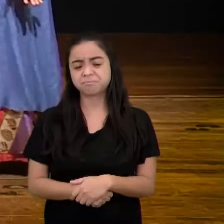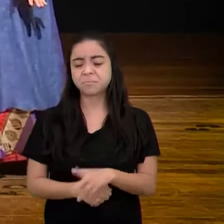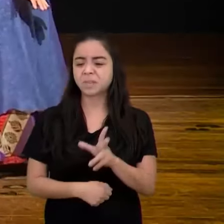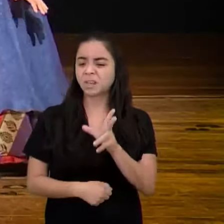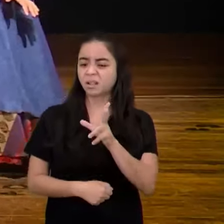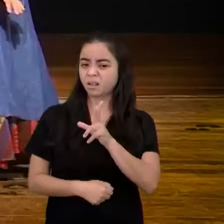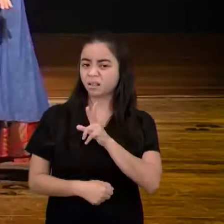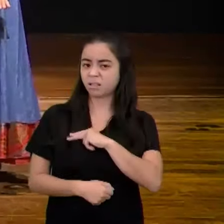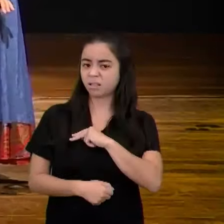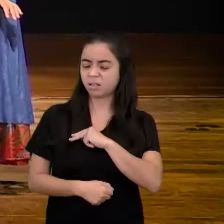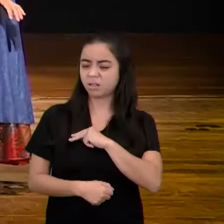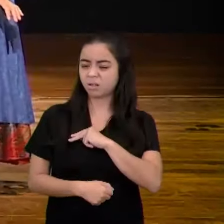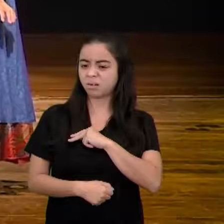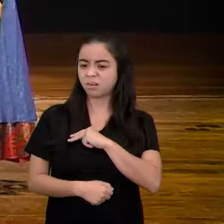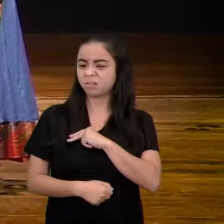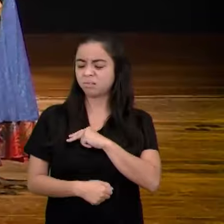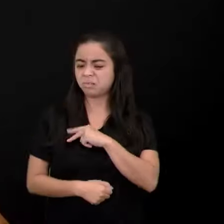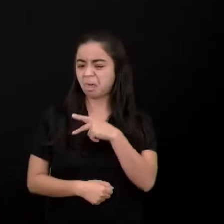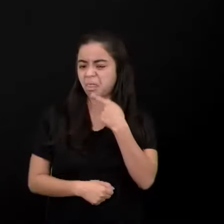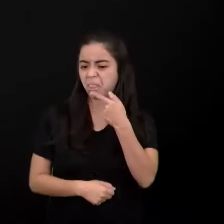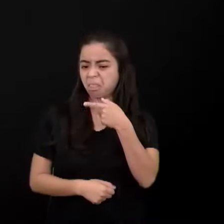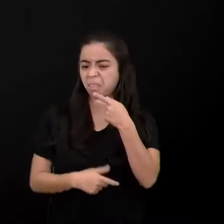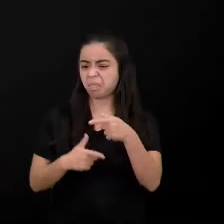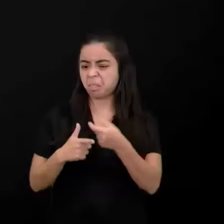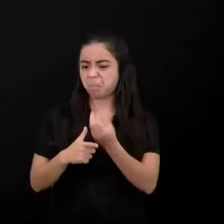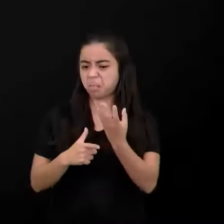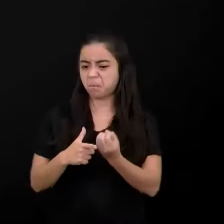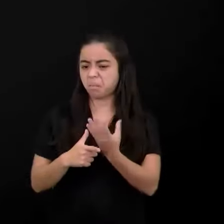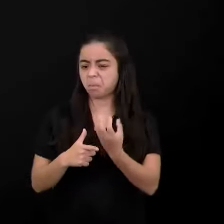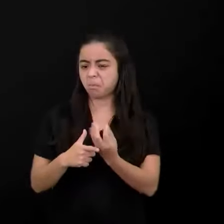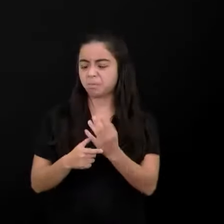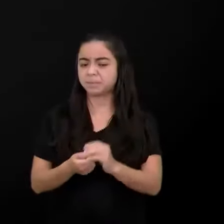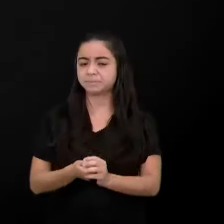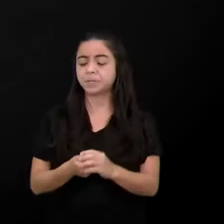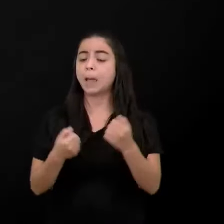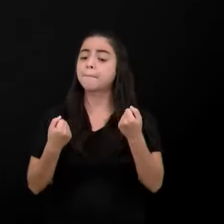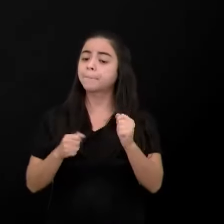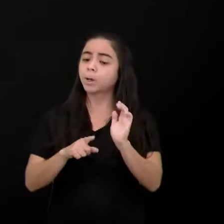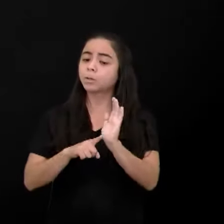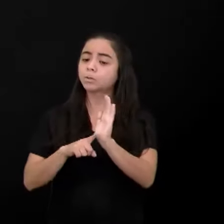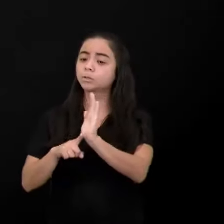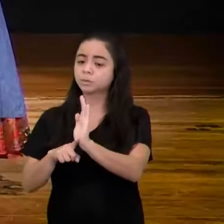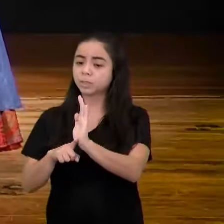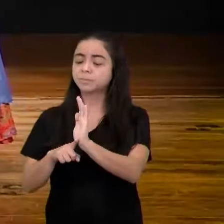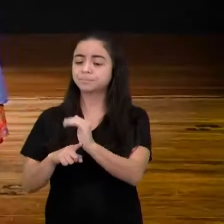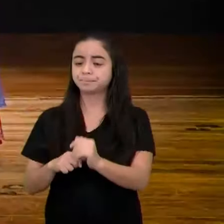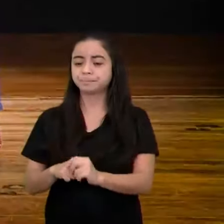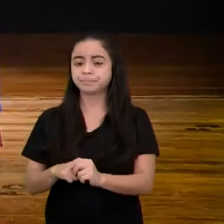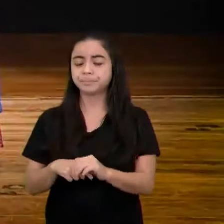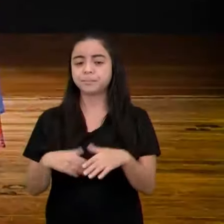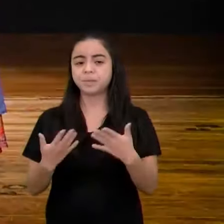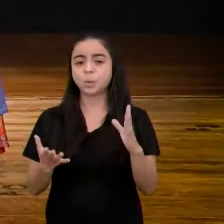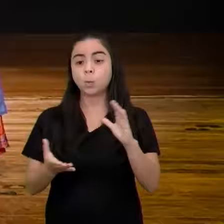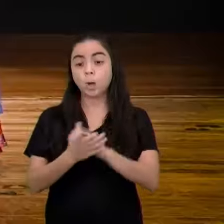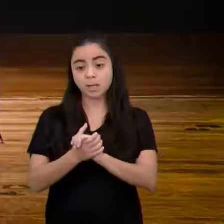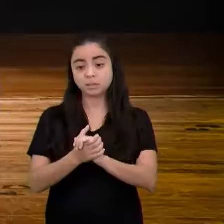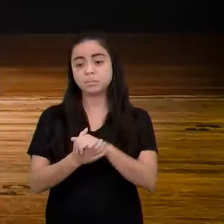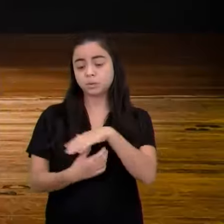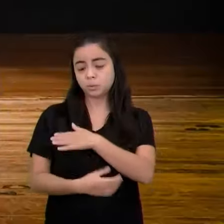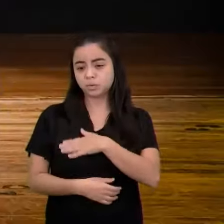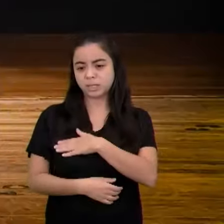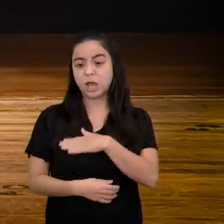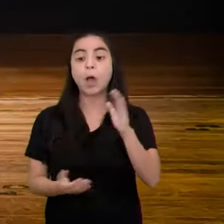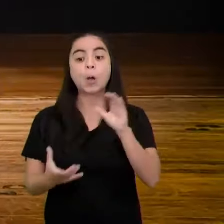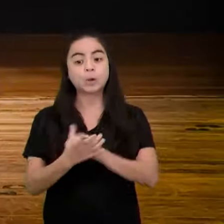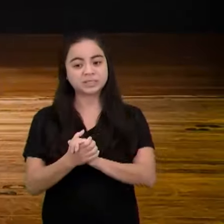Nossa, quanto lamento, minha filha. Eu posso lhe ajudar e trago um casamento. Um Não casamento? sei se ele ia gostar. Um